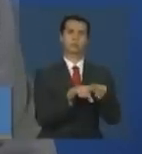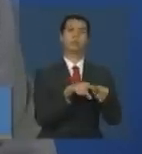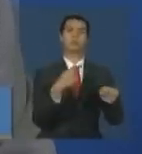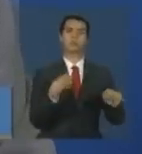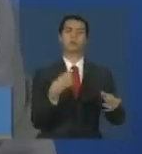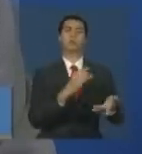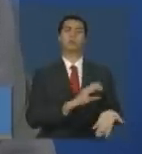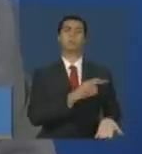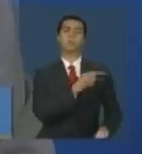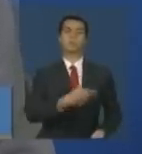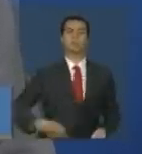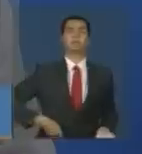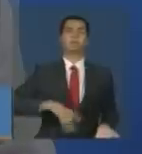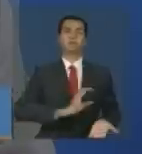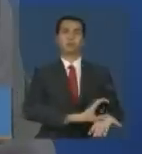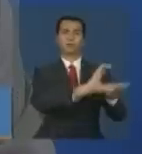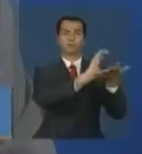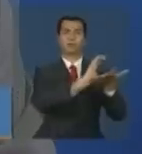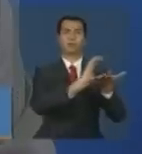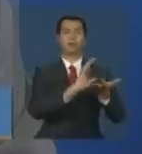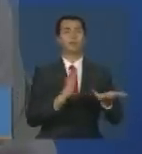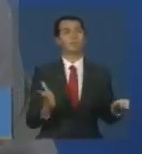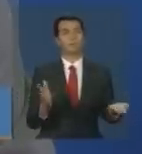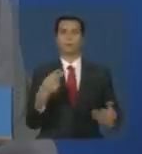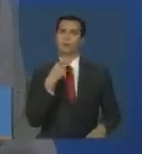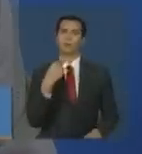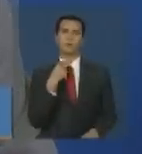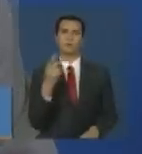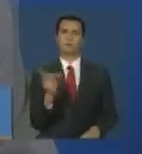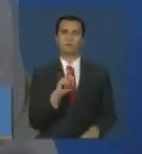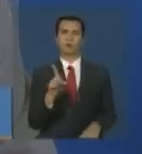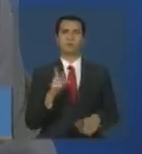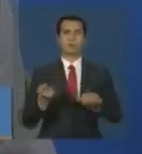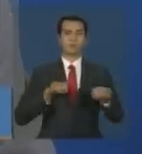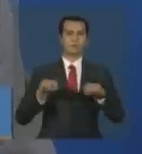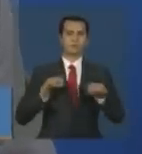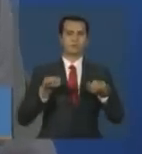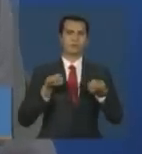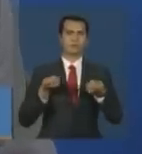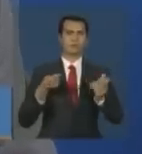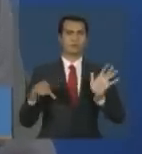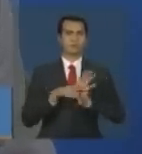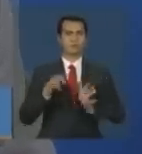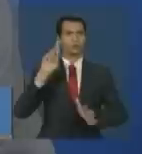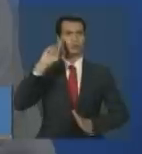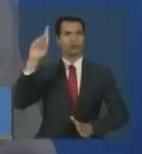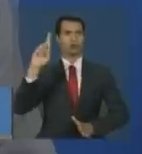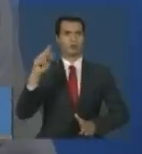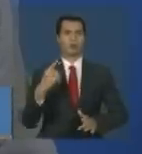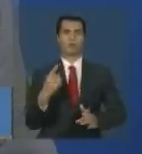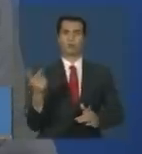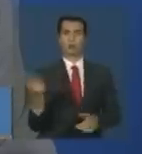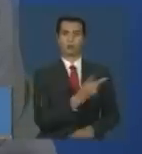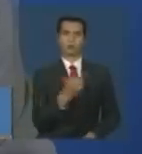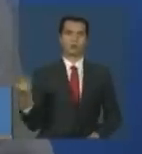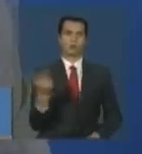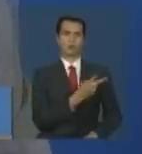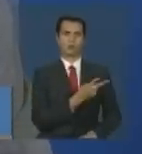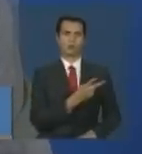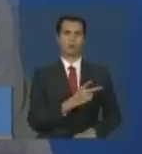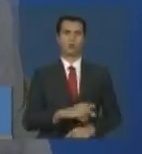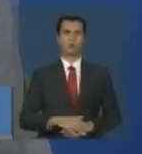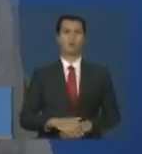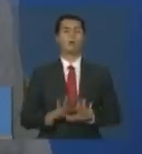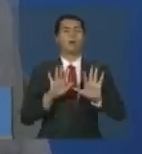não pode ser administrador titular dessas duas senhas. As pessoas pensam, mas então eu não posso ser secretário e presidente do conselho?